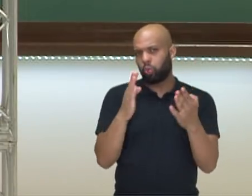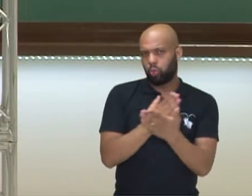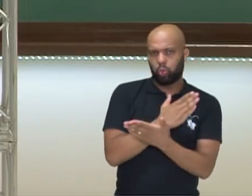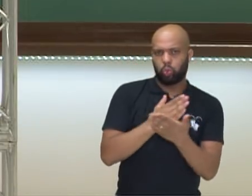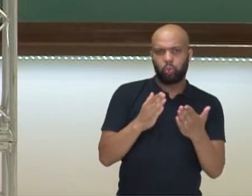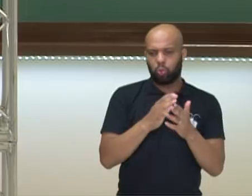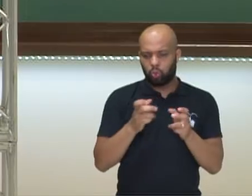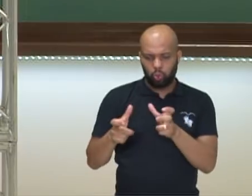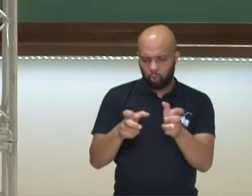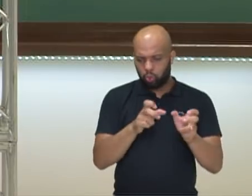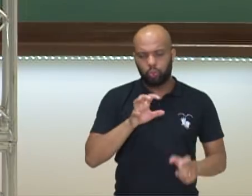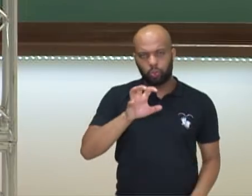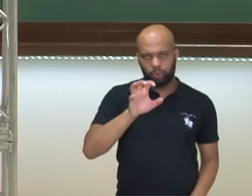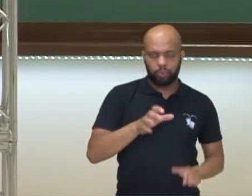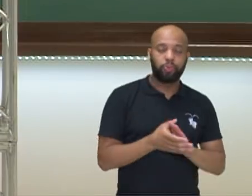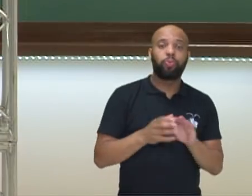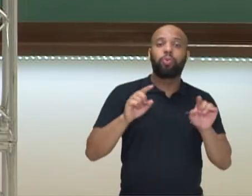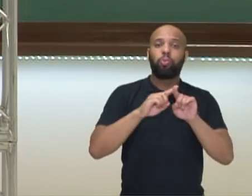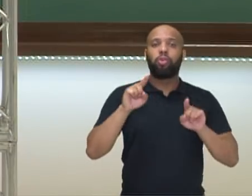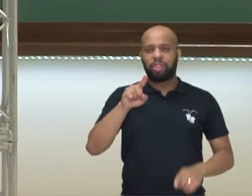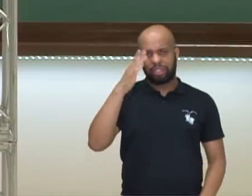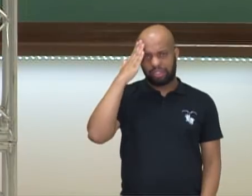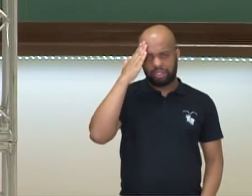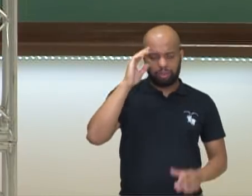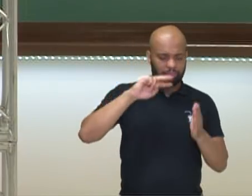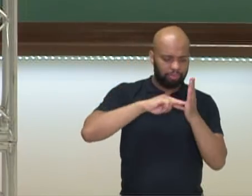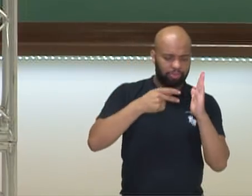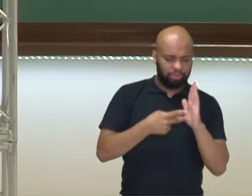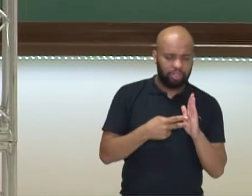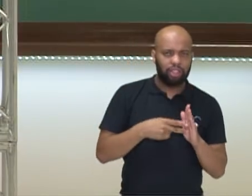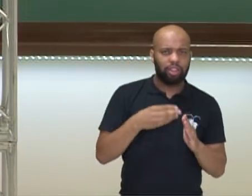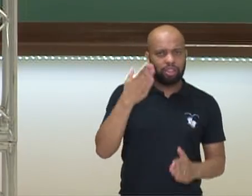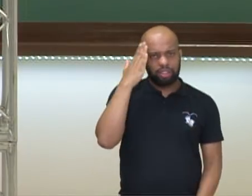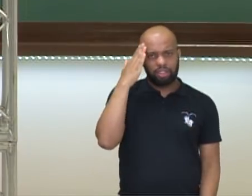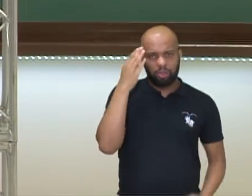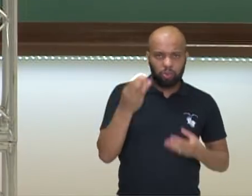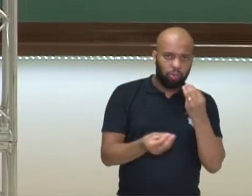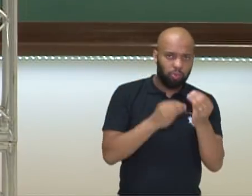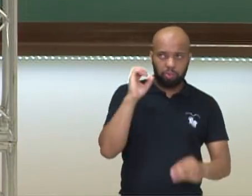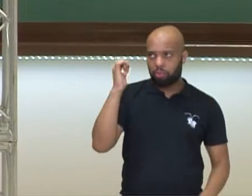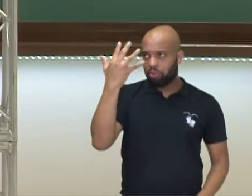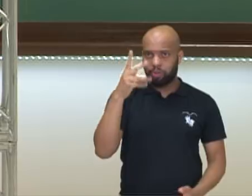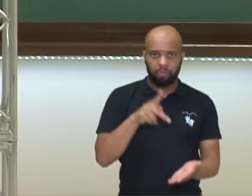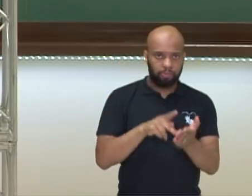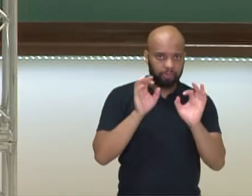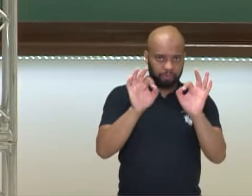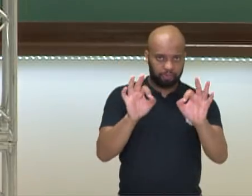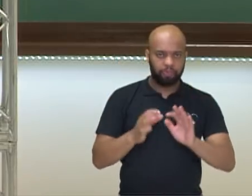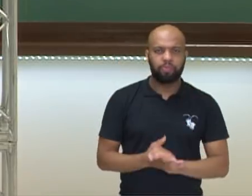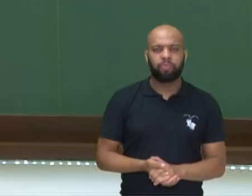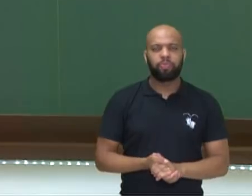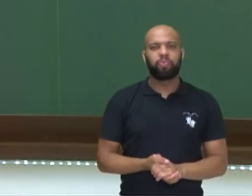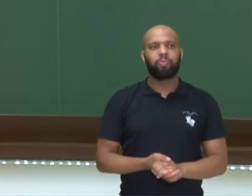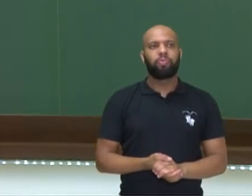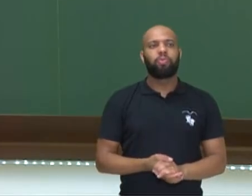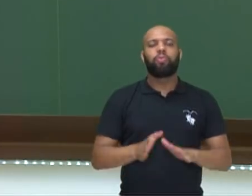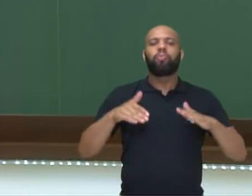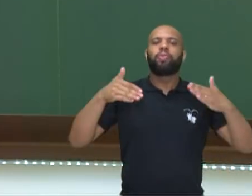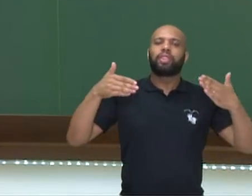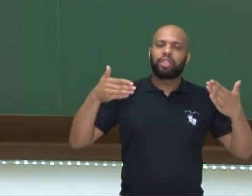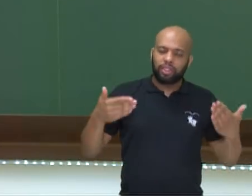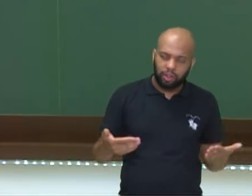Ou alguma coisa semelhante. Mas você sabe o que é? Você sabe como que ele acontece? Olha só, na